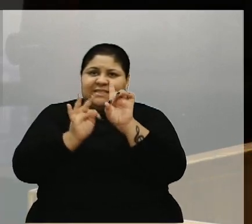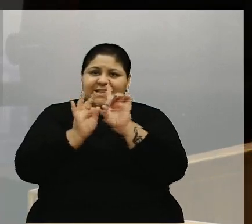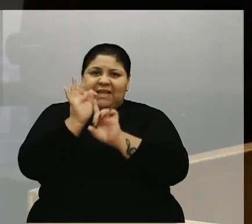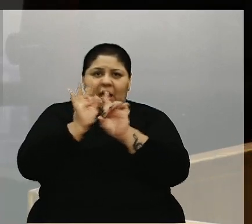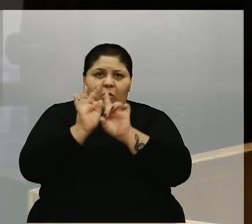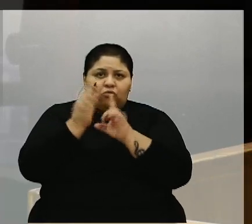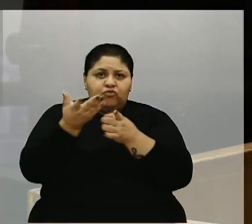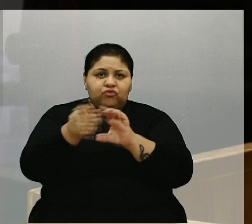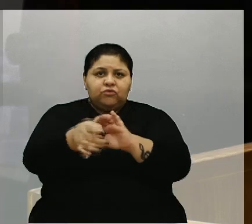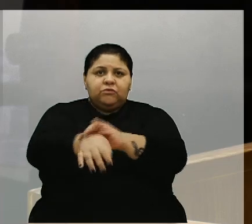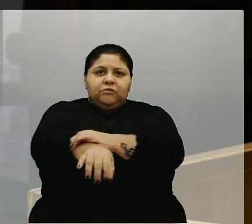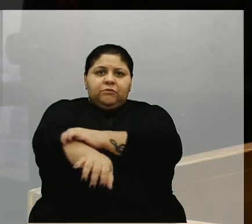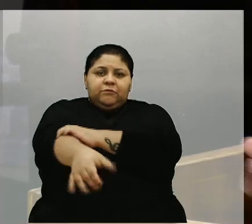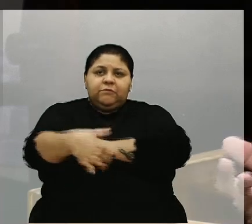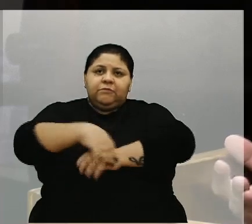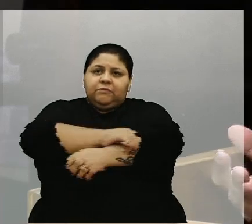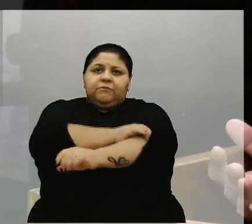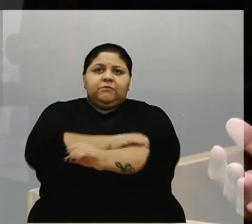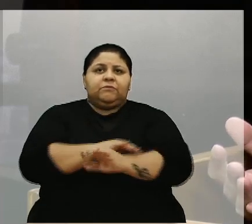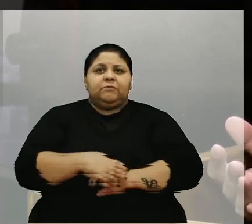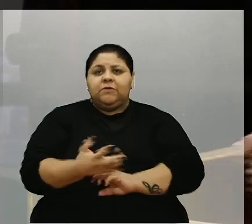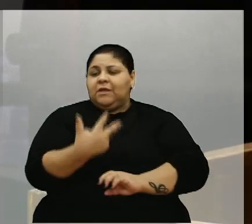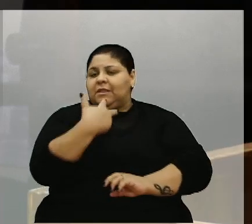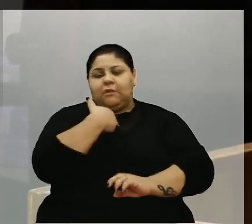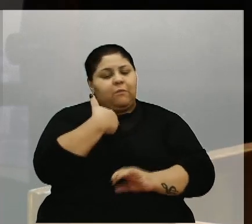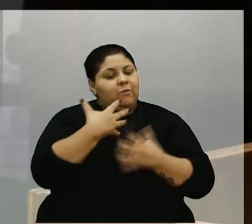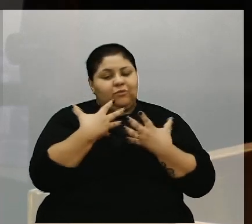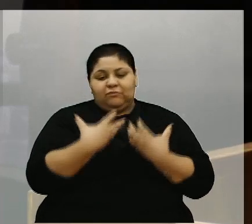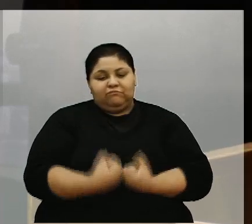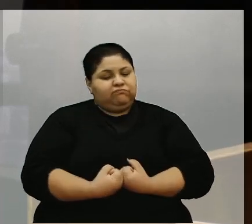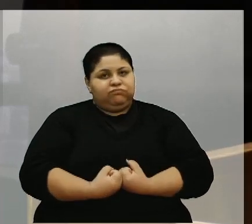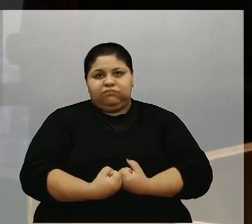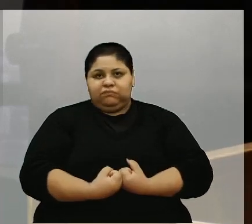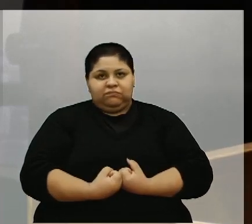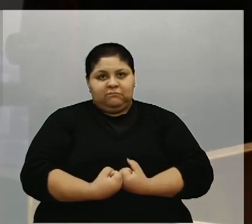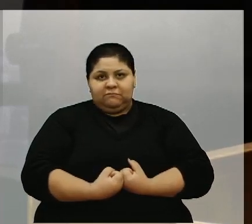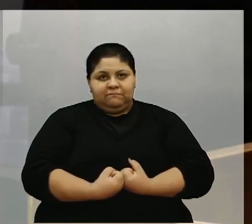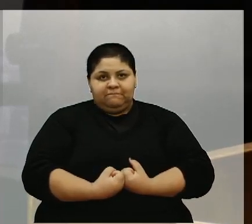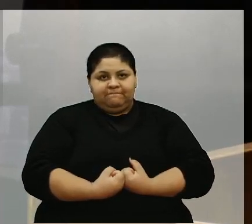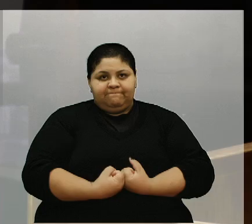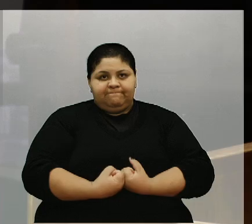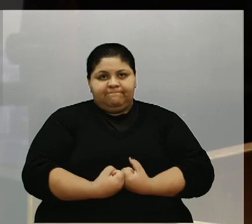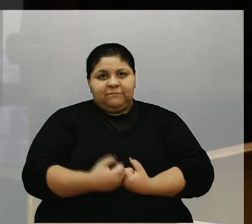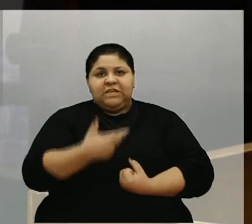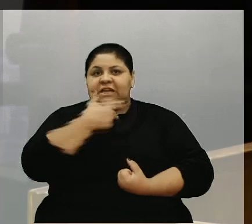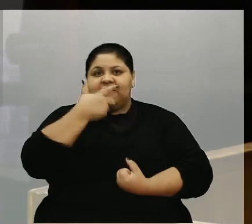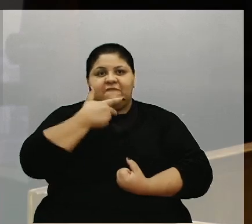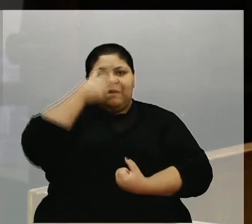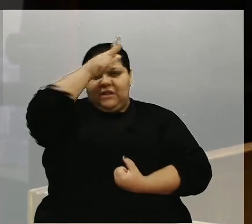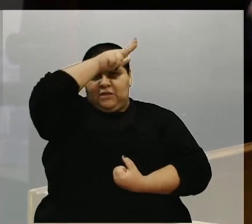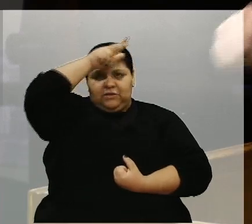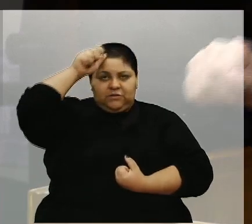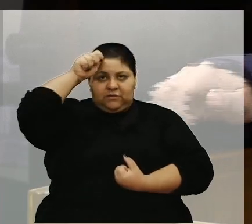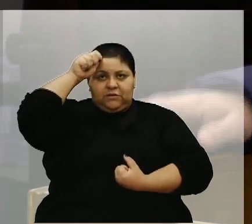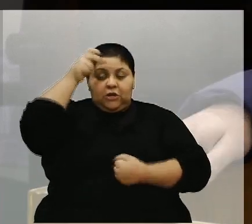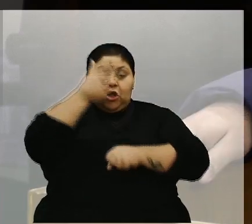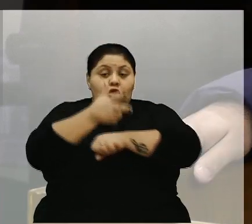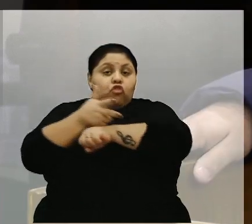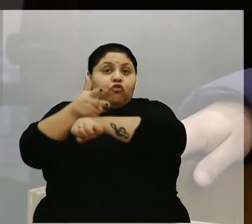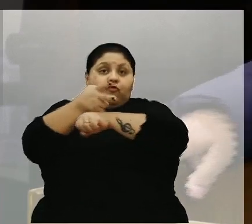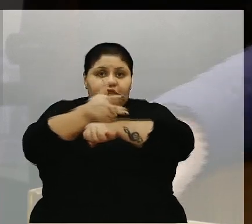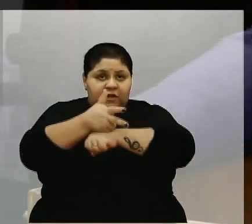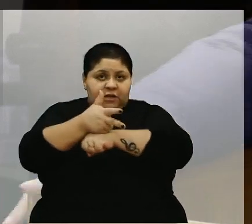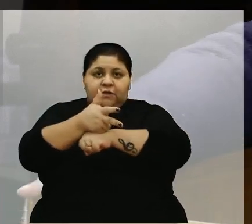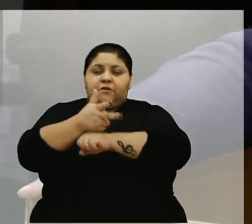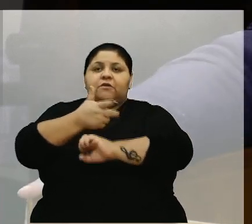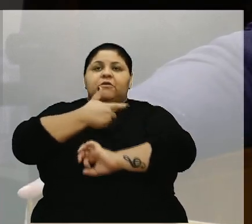temperatura, isso eu não posso concordar com tamanha desumanidade no prefeito. No vídeo do prefeito,